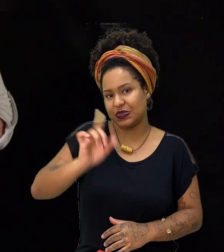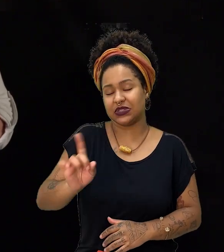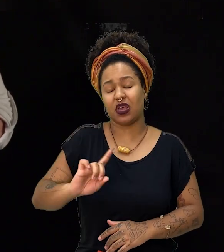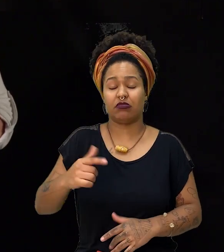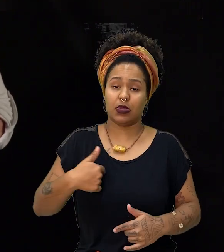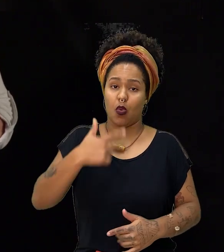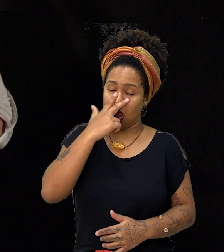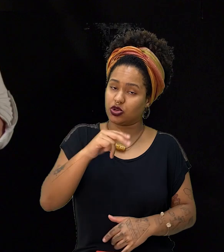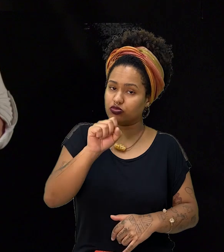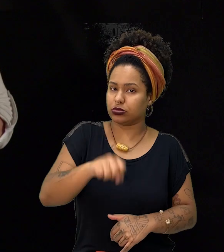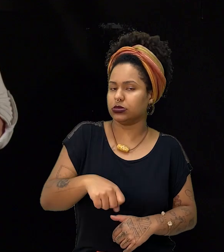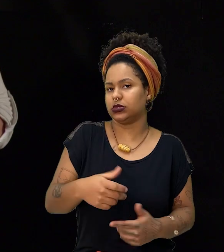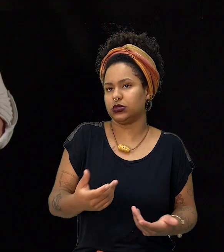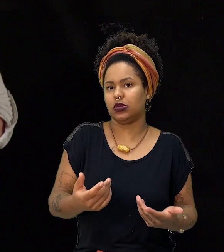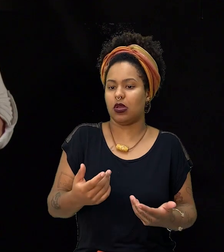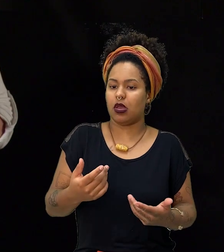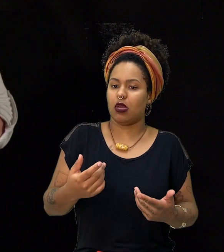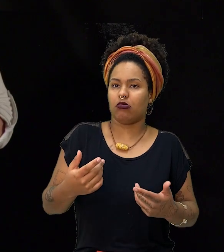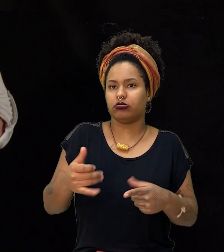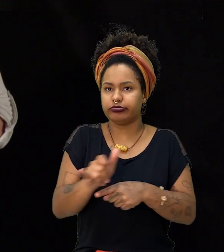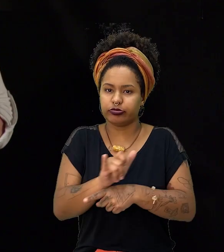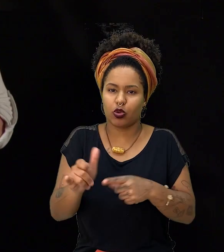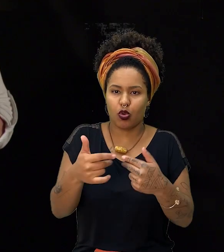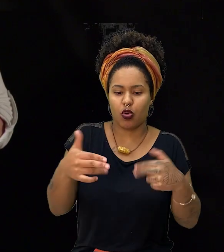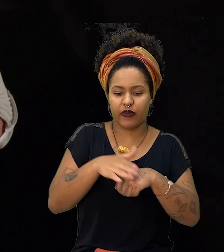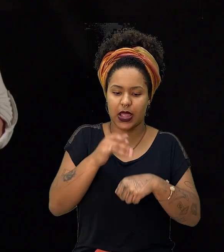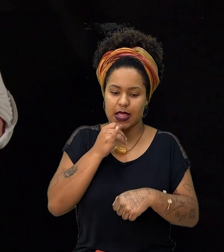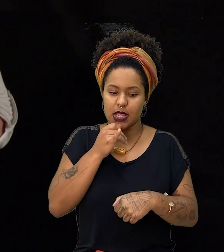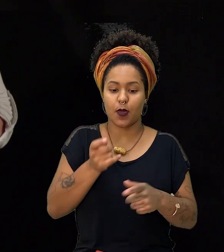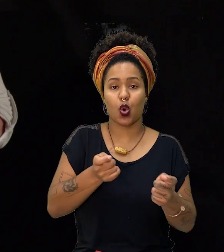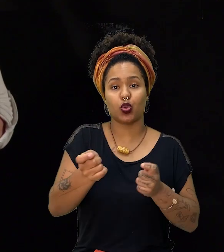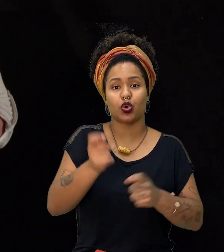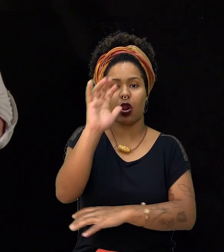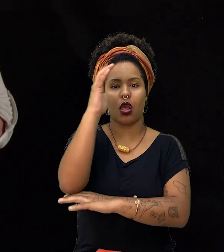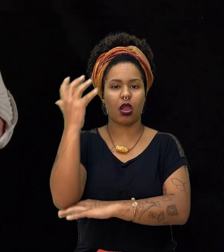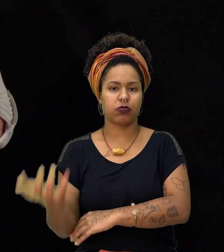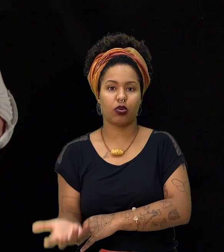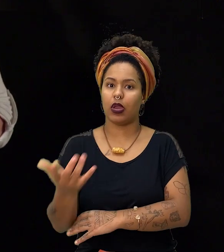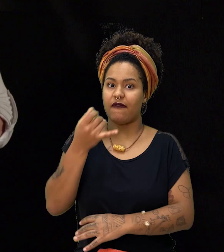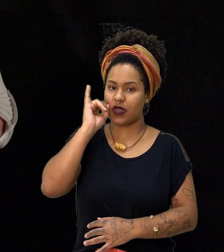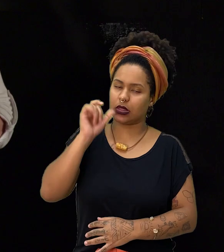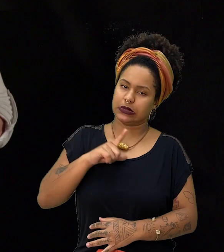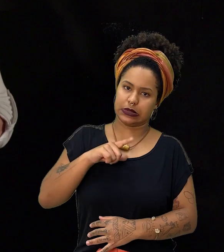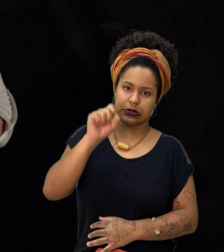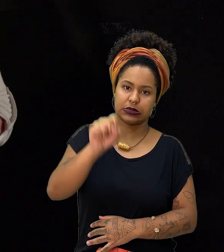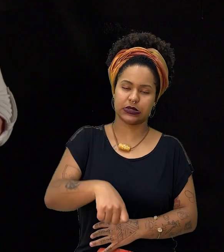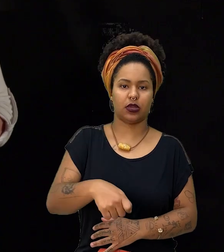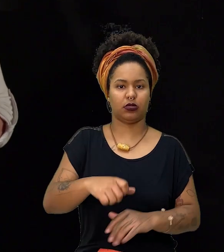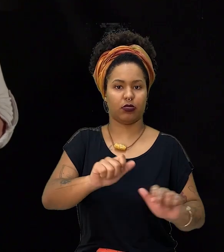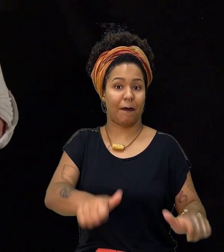claro, medidas relativas ao controle do desmatamento, eu acho que vão haver, e vão haver